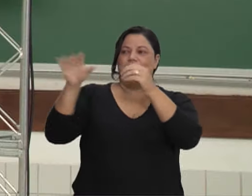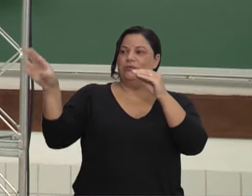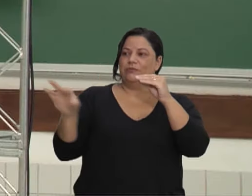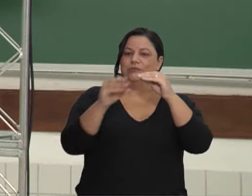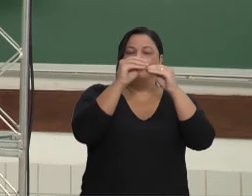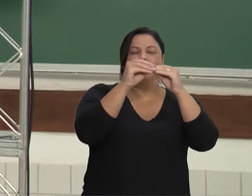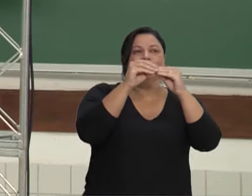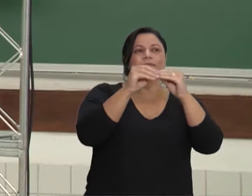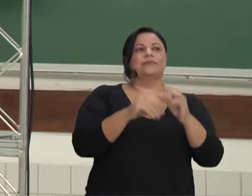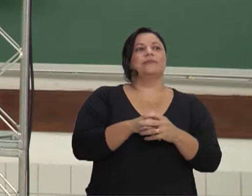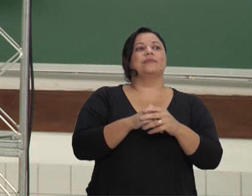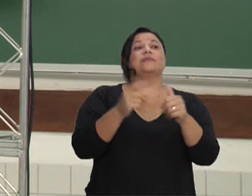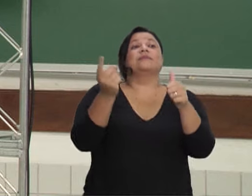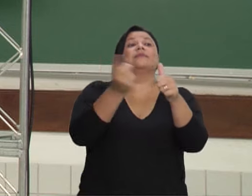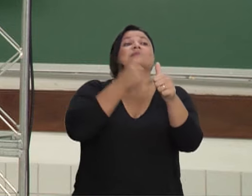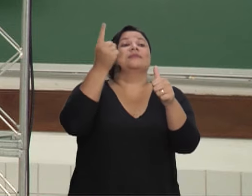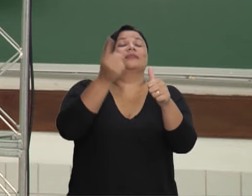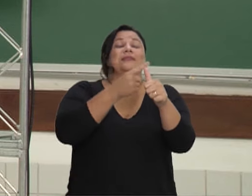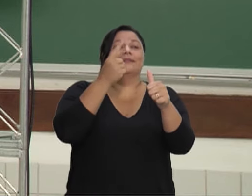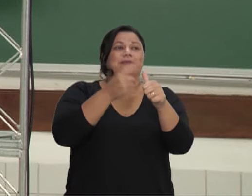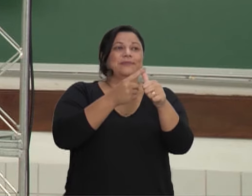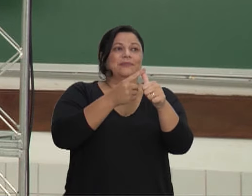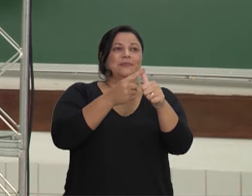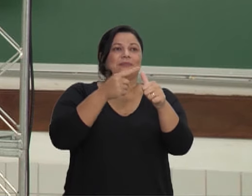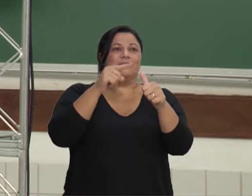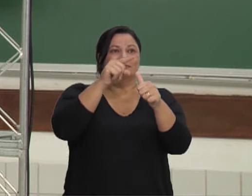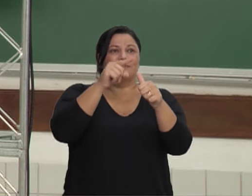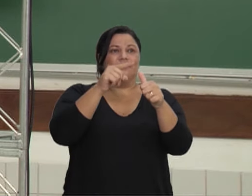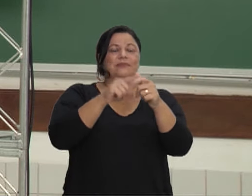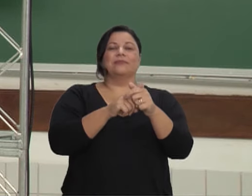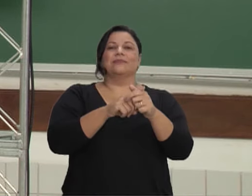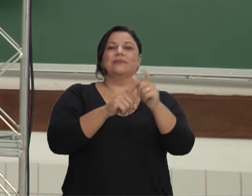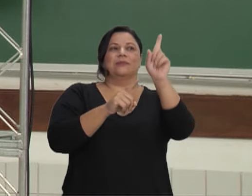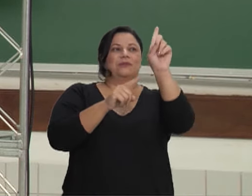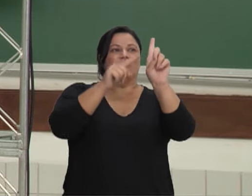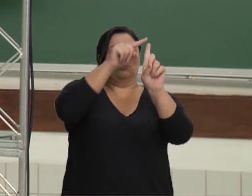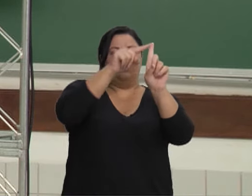Primeira coisa que eu tenho, módulo, né?